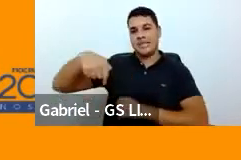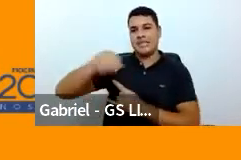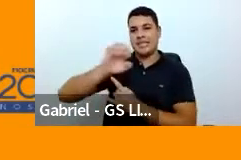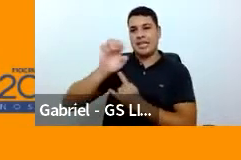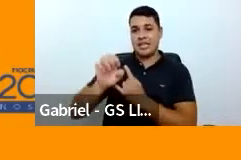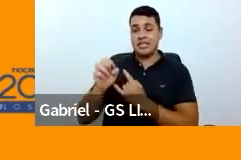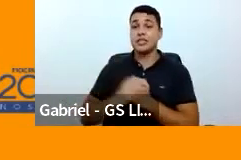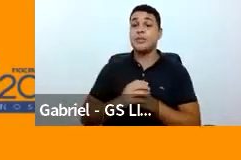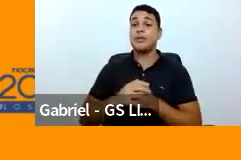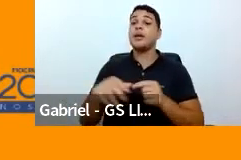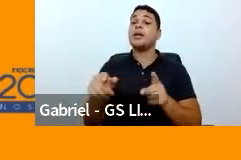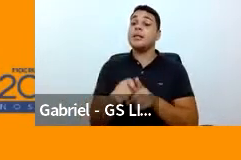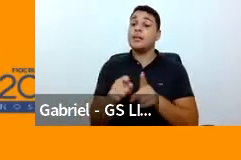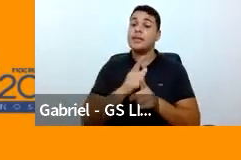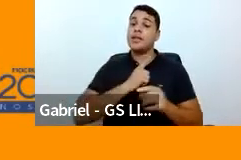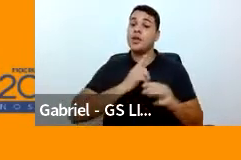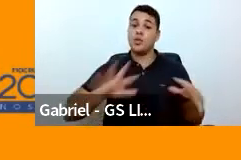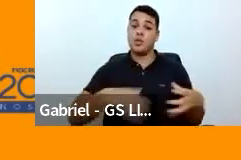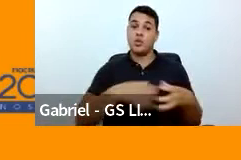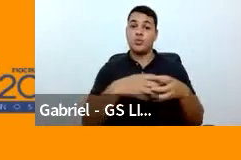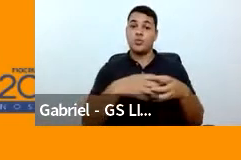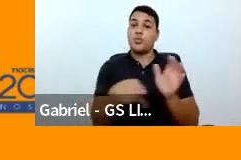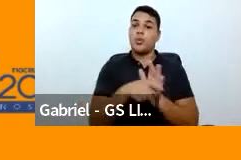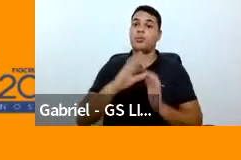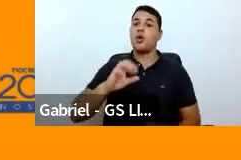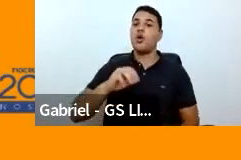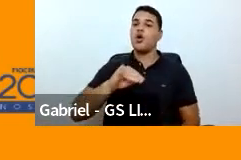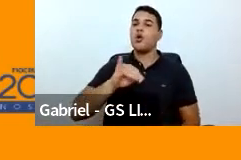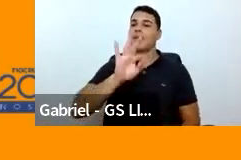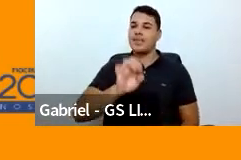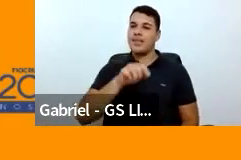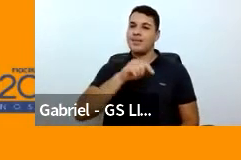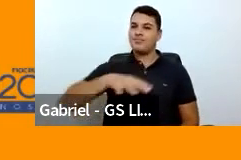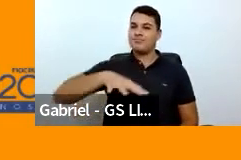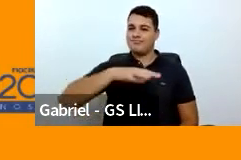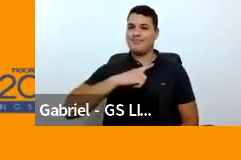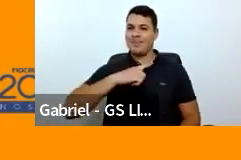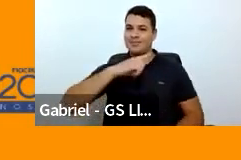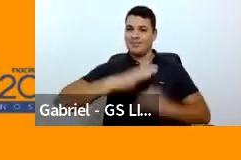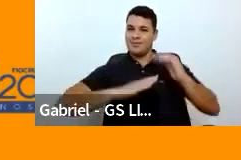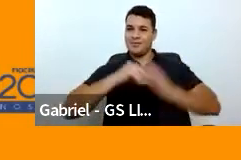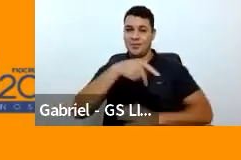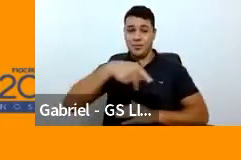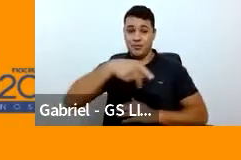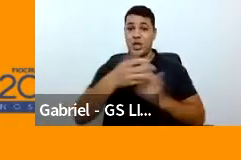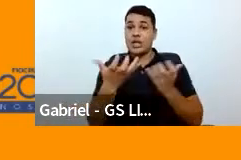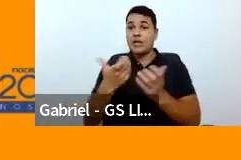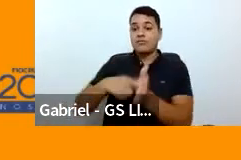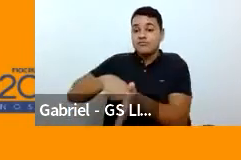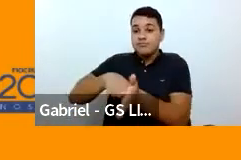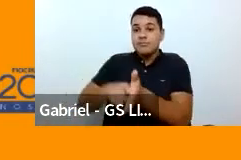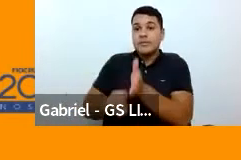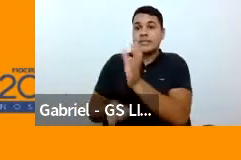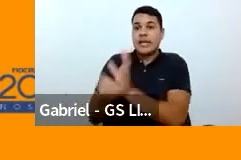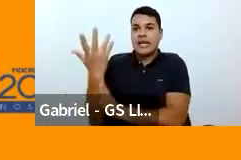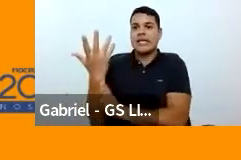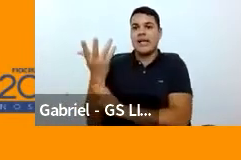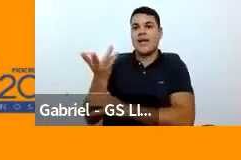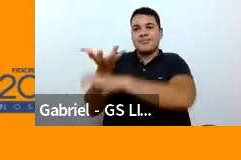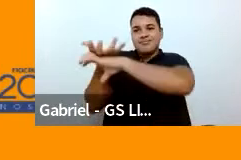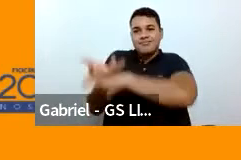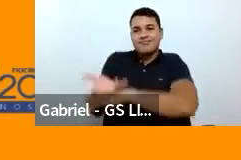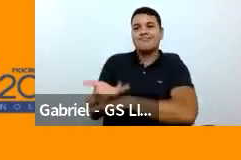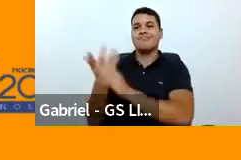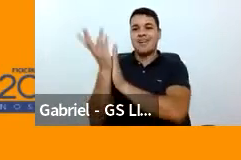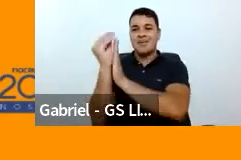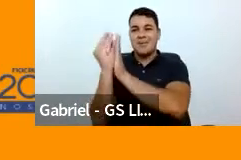grupo de integrantes do comitê se dedicando a isso, em interlocução também com outros pesquisadores e pesquisadoras da